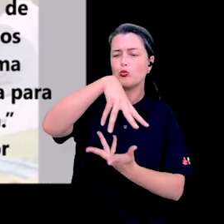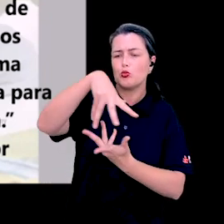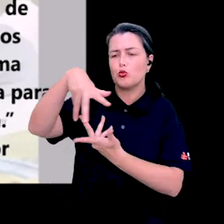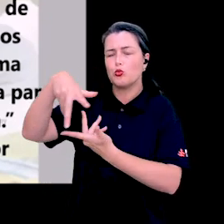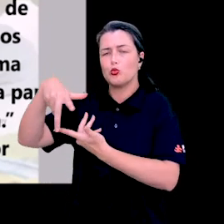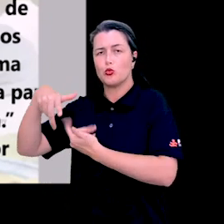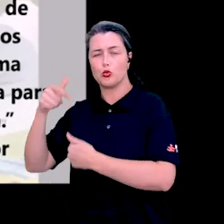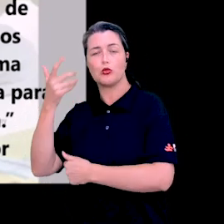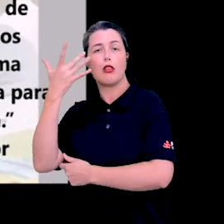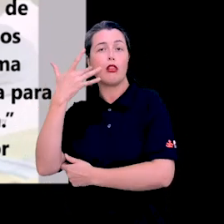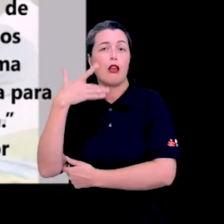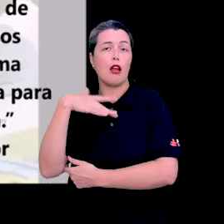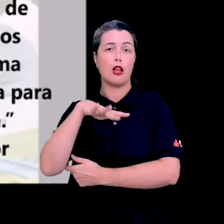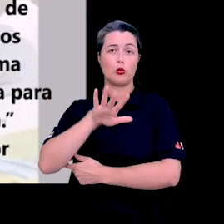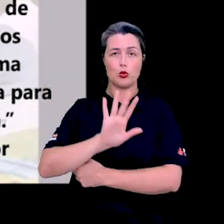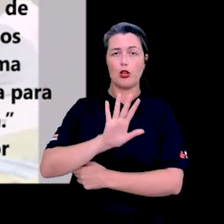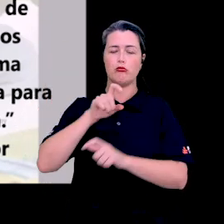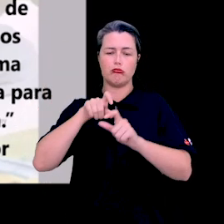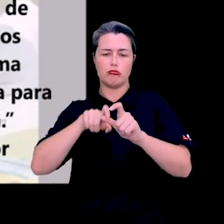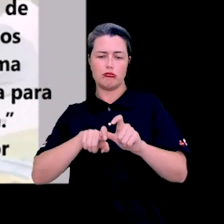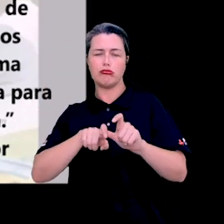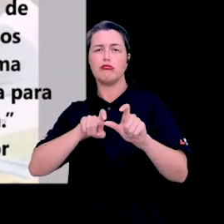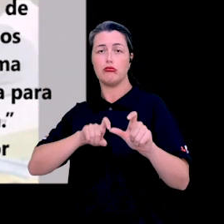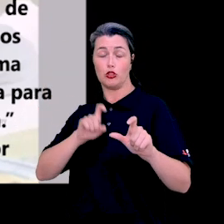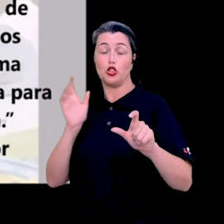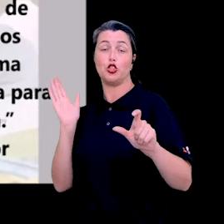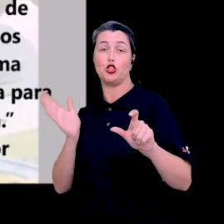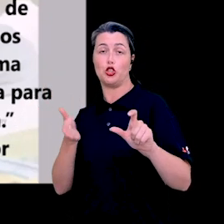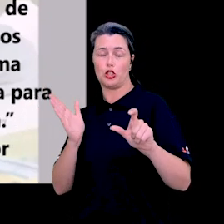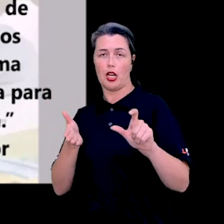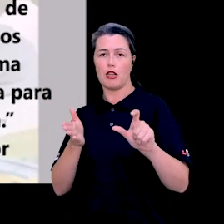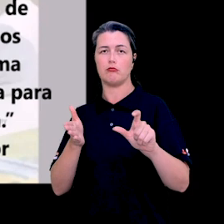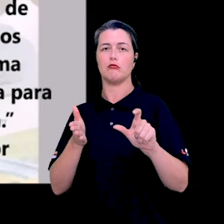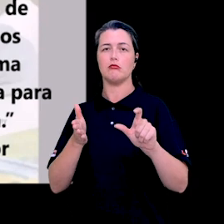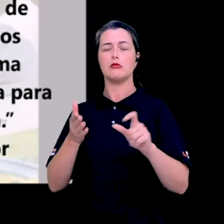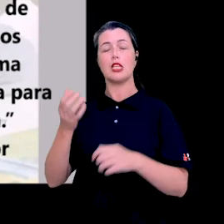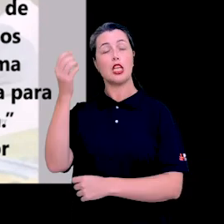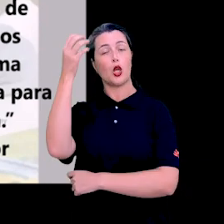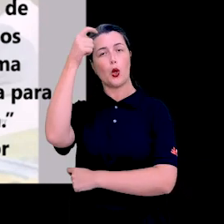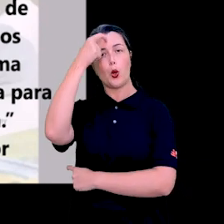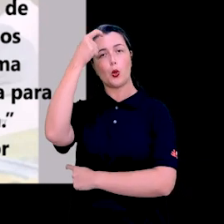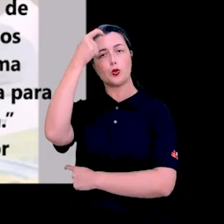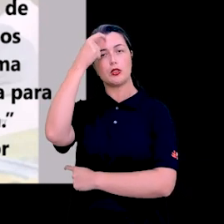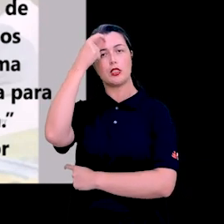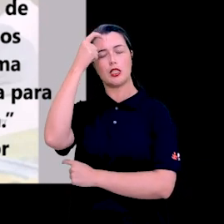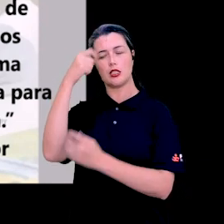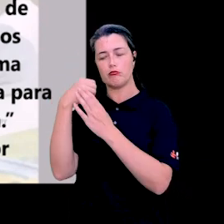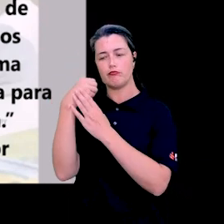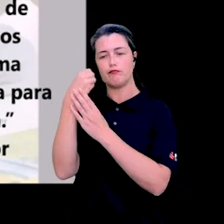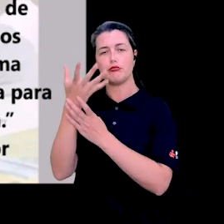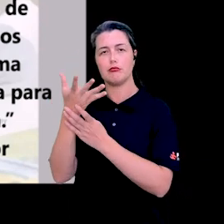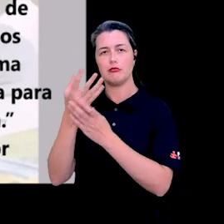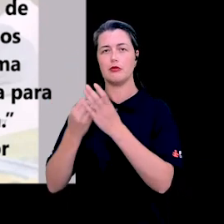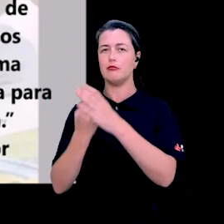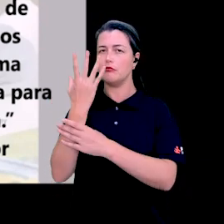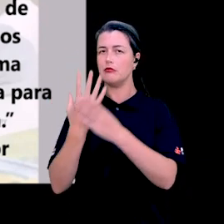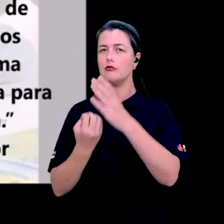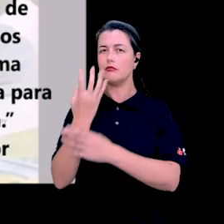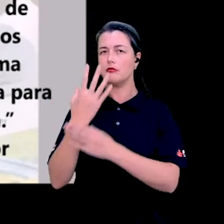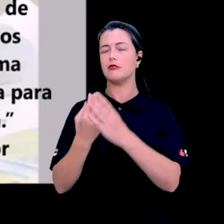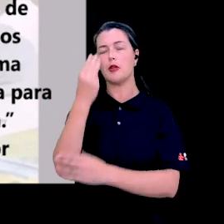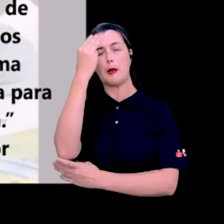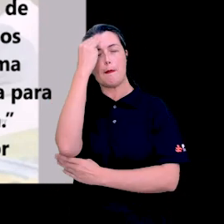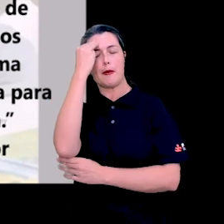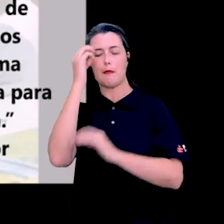forma pré-programada. Os estados de consciência vão emergindo a partir de processos